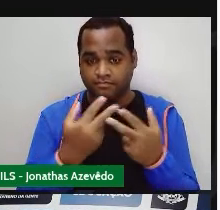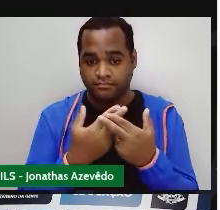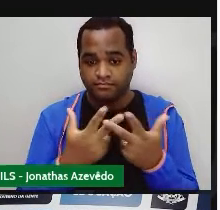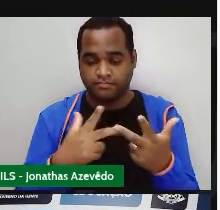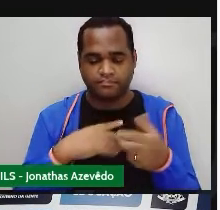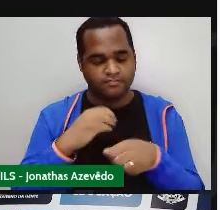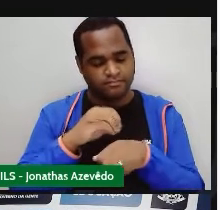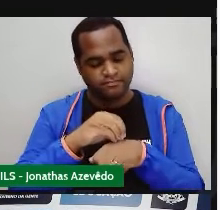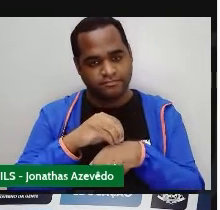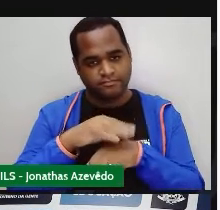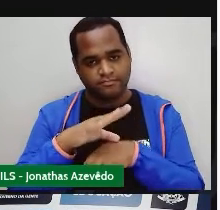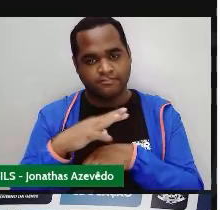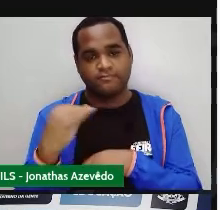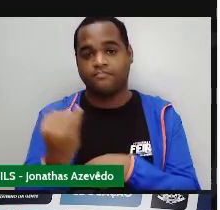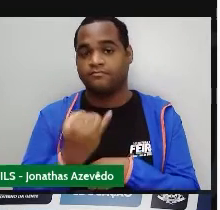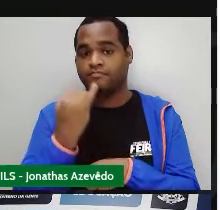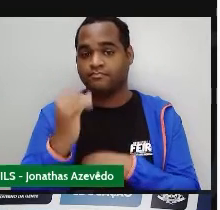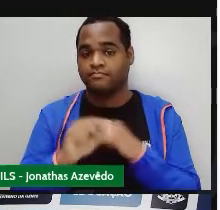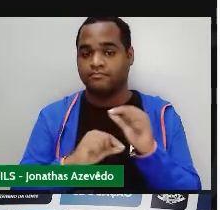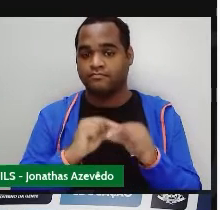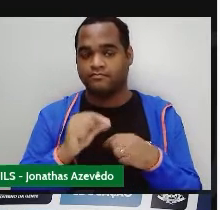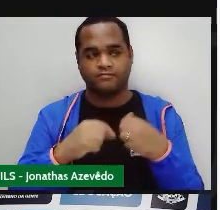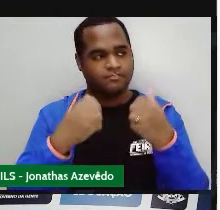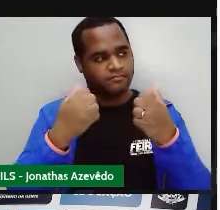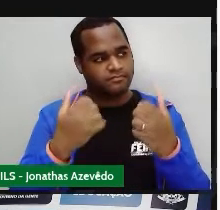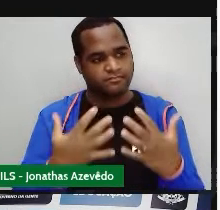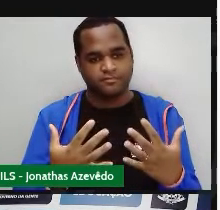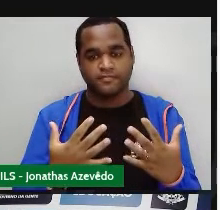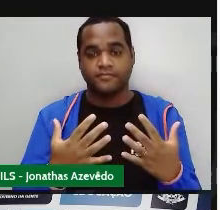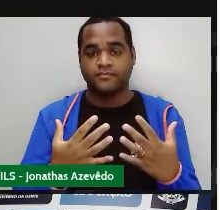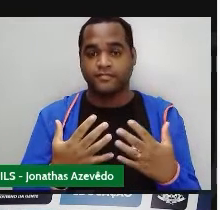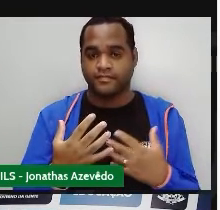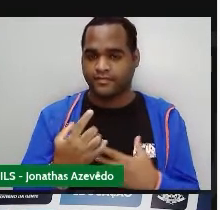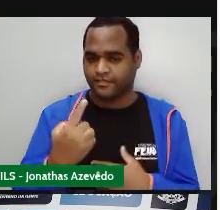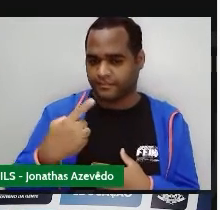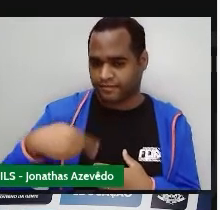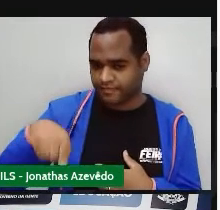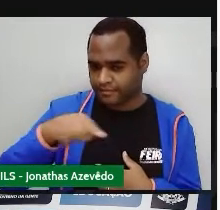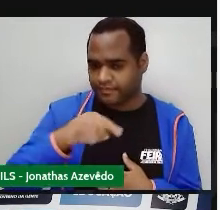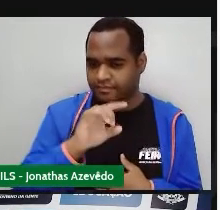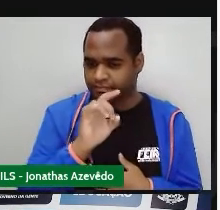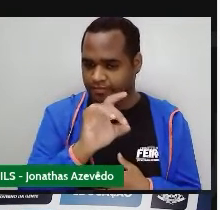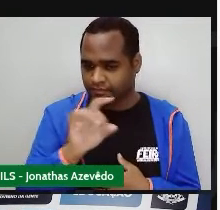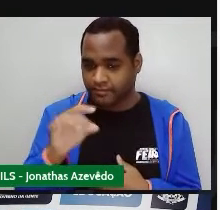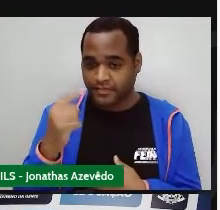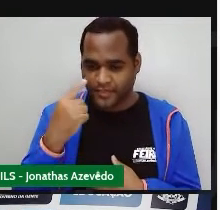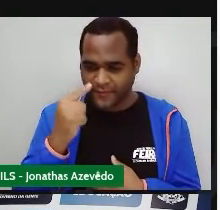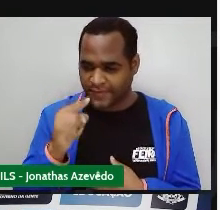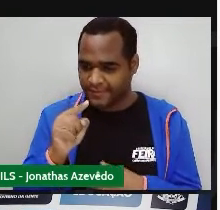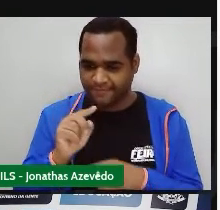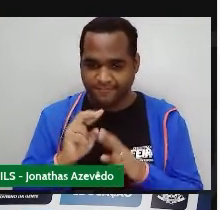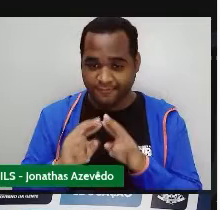importante para gente anotar é o seguinte ó se a gente pegar a